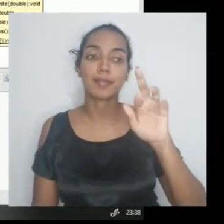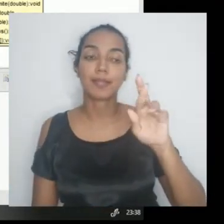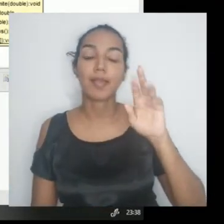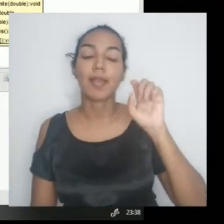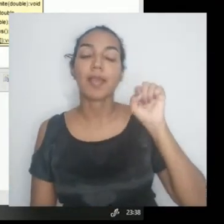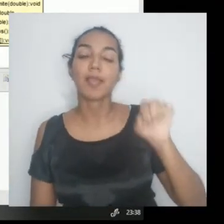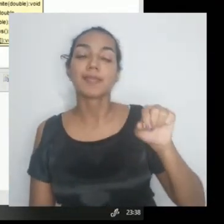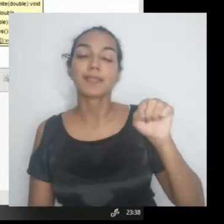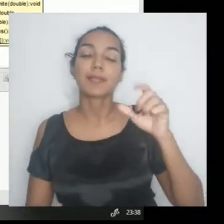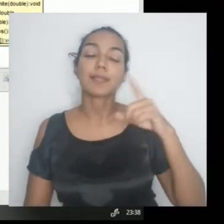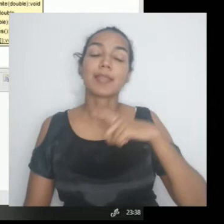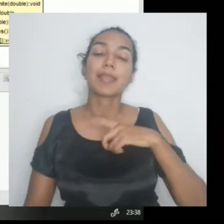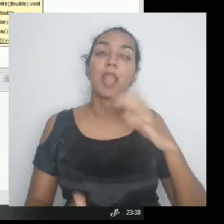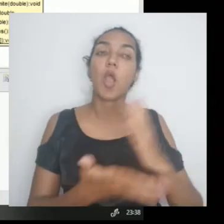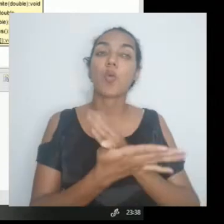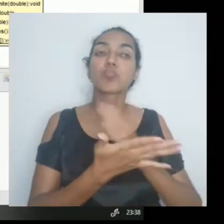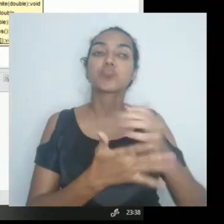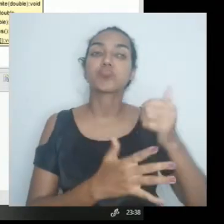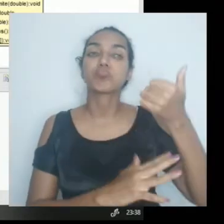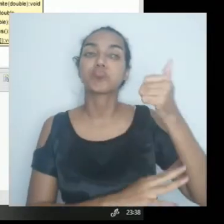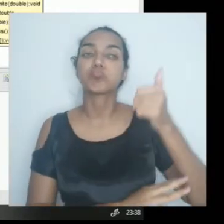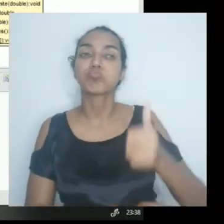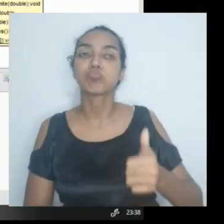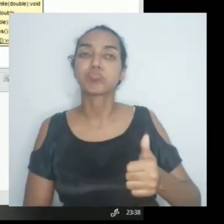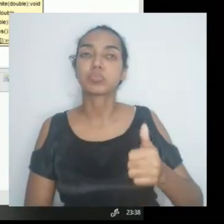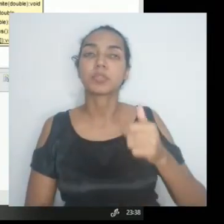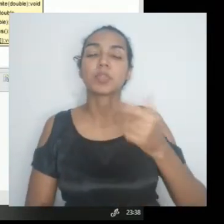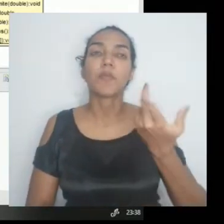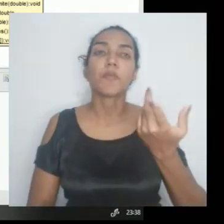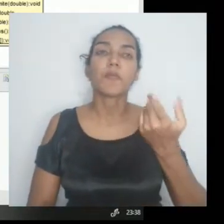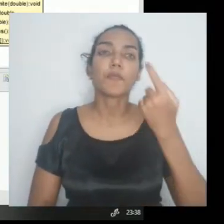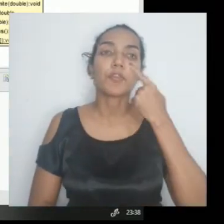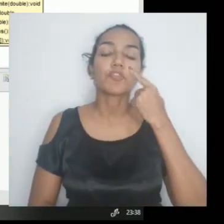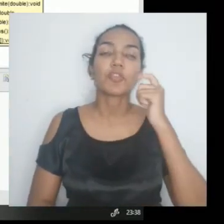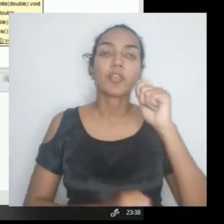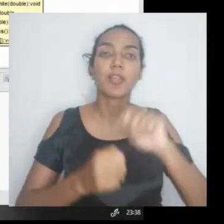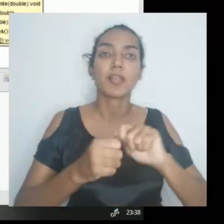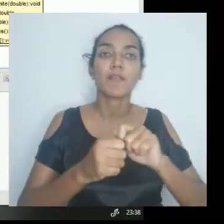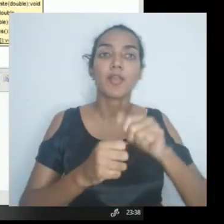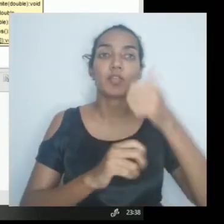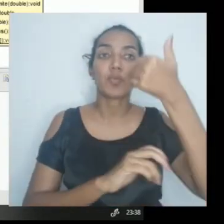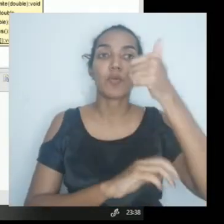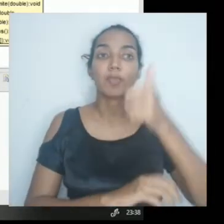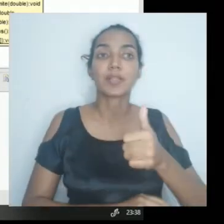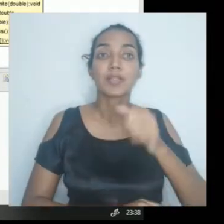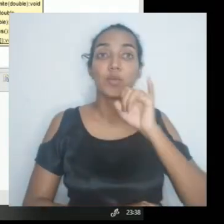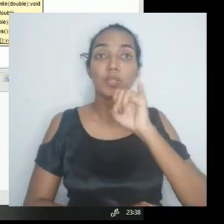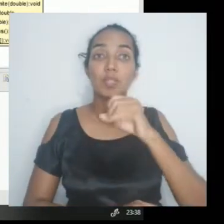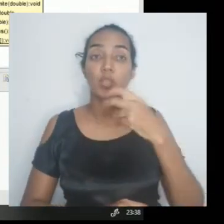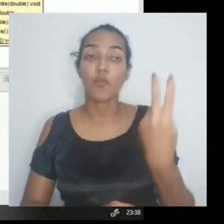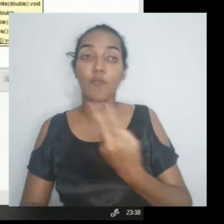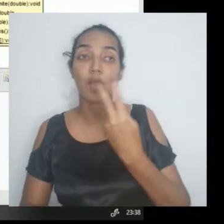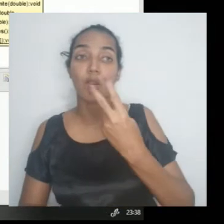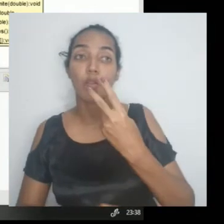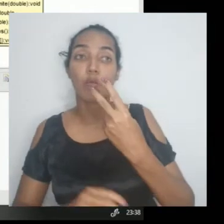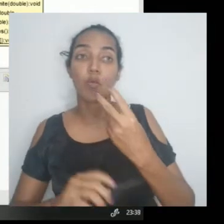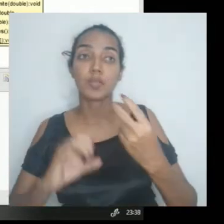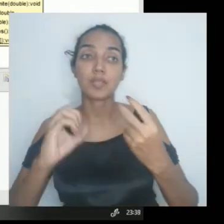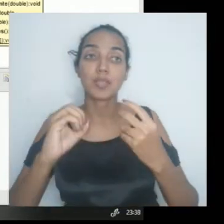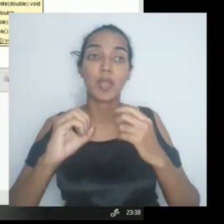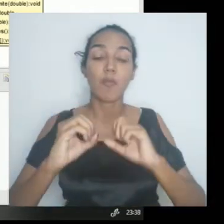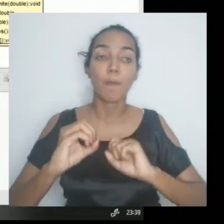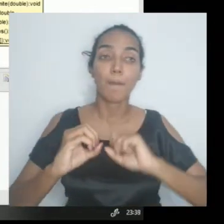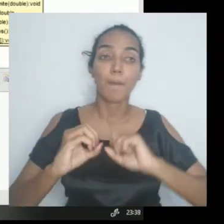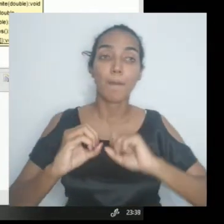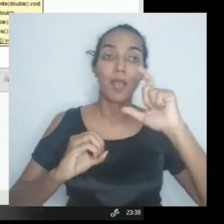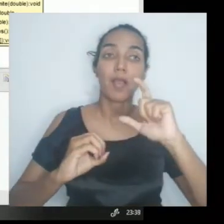acessa o método creditar, vejam que ele faz uma validação aqui, tá vendo? Se o valor for maior do que zero, estou dentro da classe conta agora. Se o valor